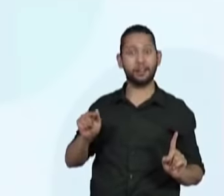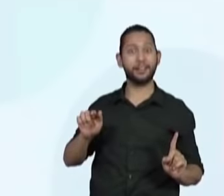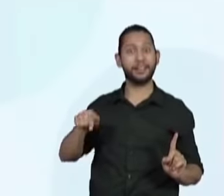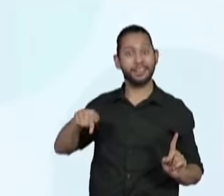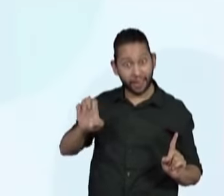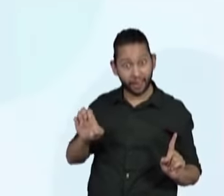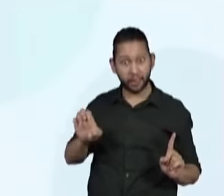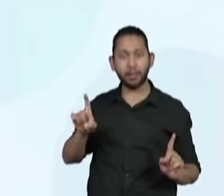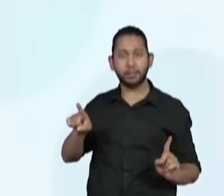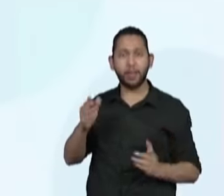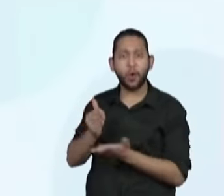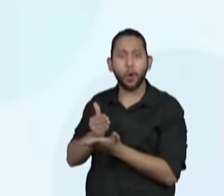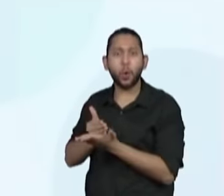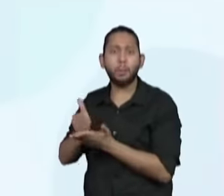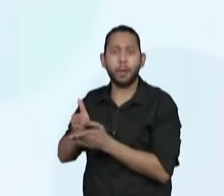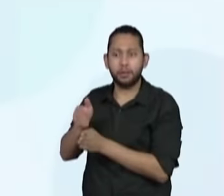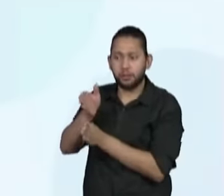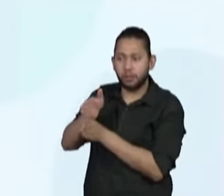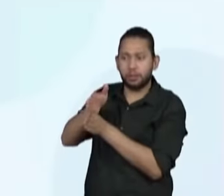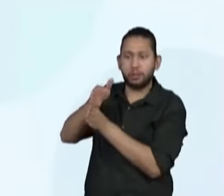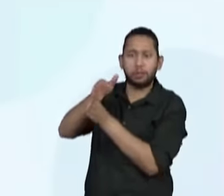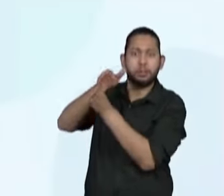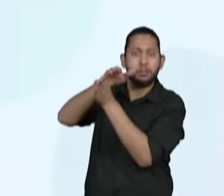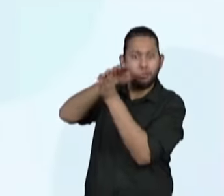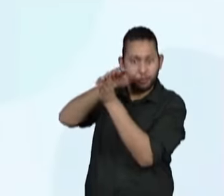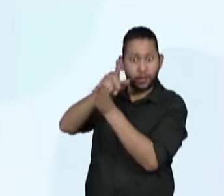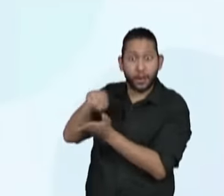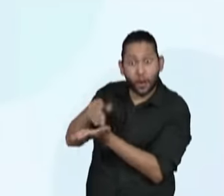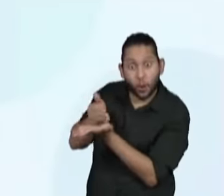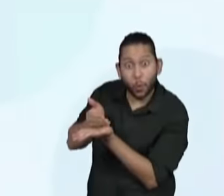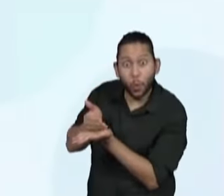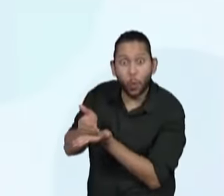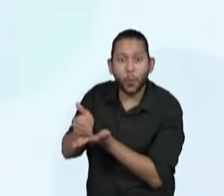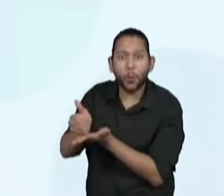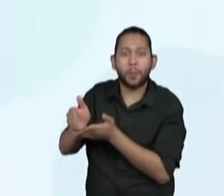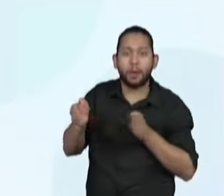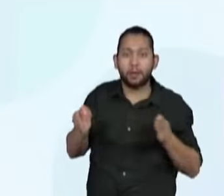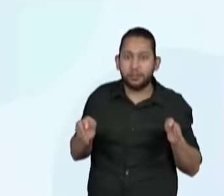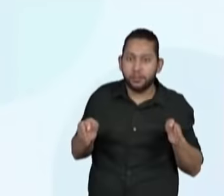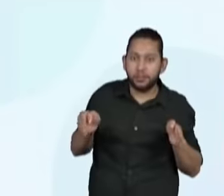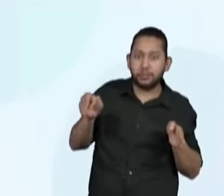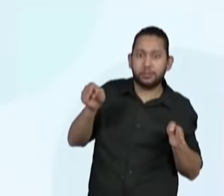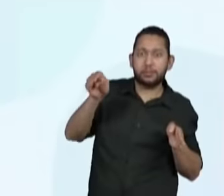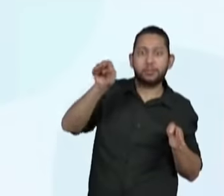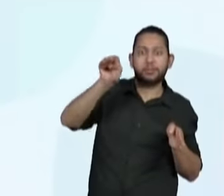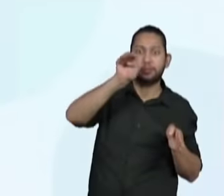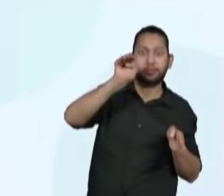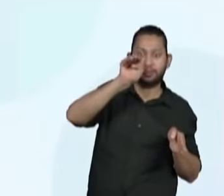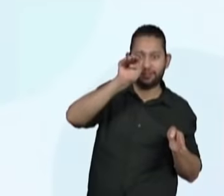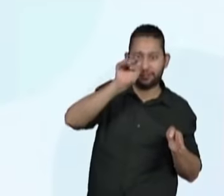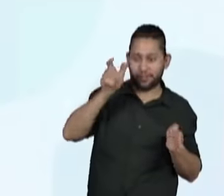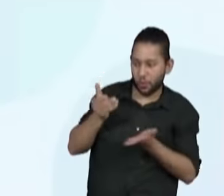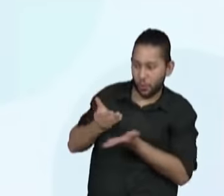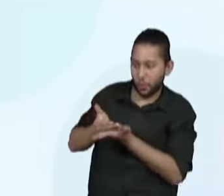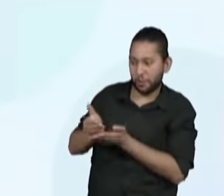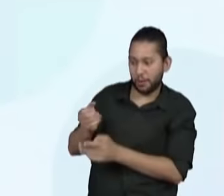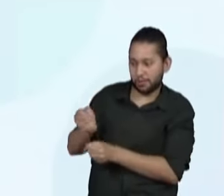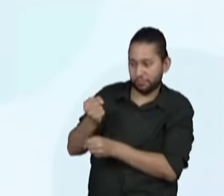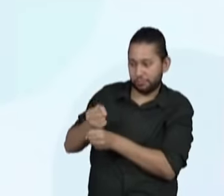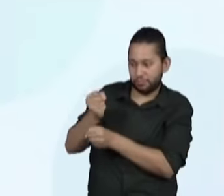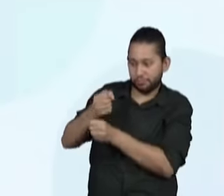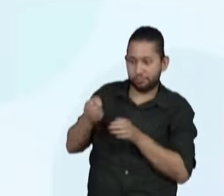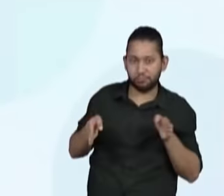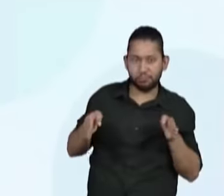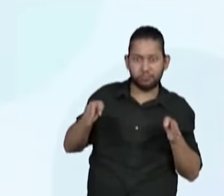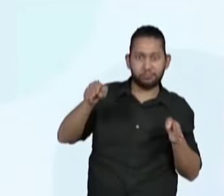direito, da figura, onde você vê o começo, onde se assenta o começo da formação do arco.